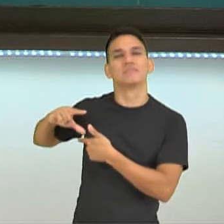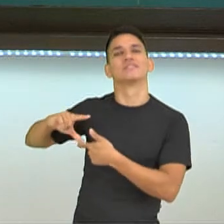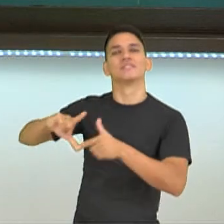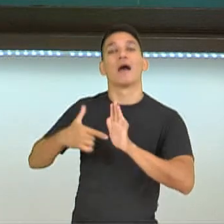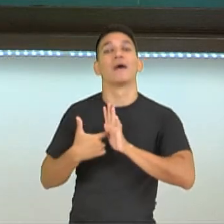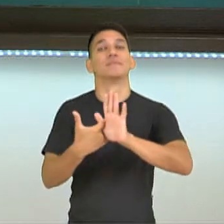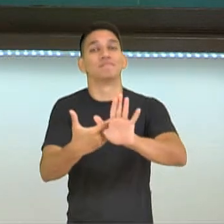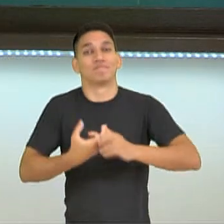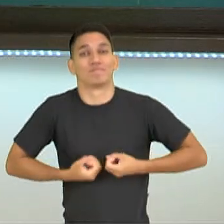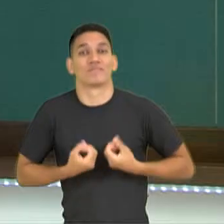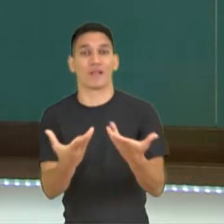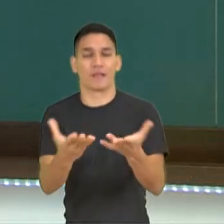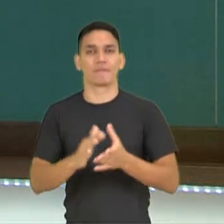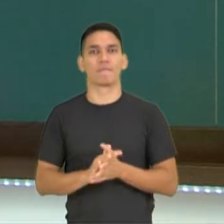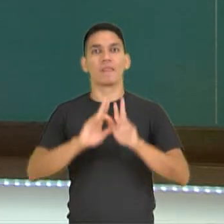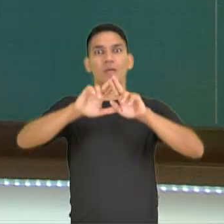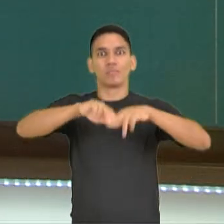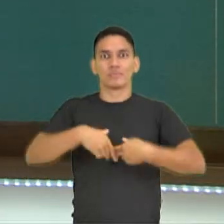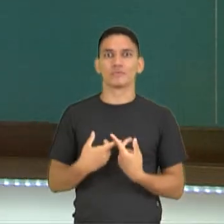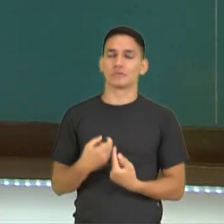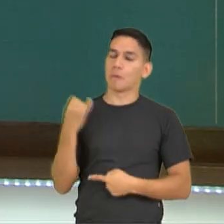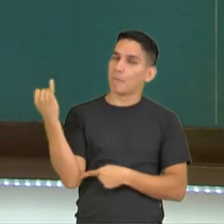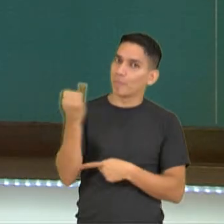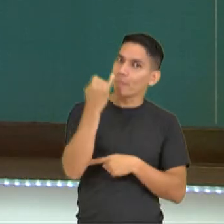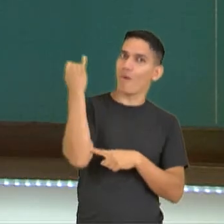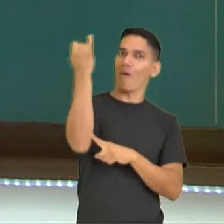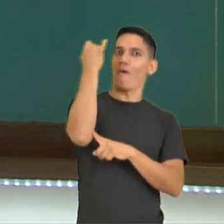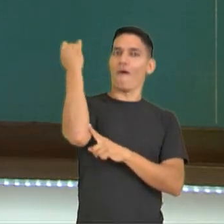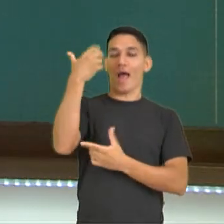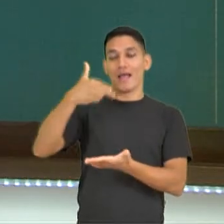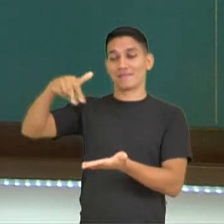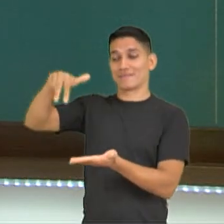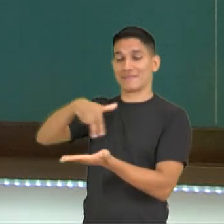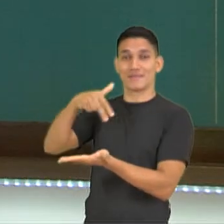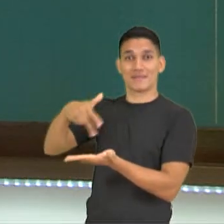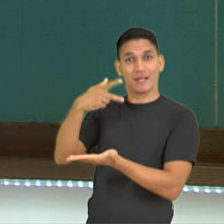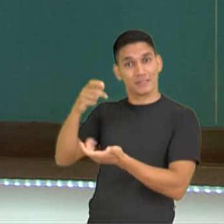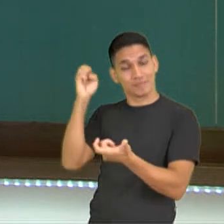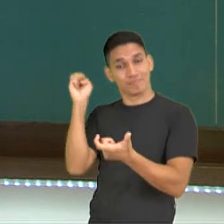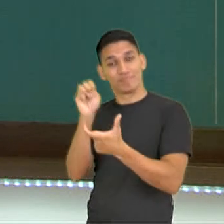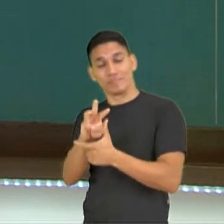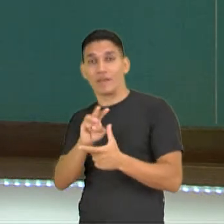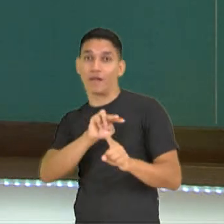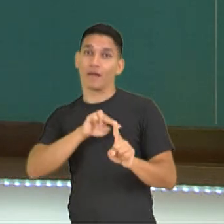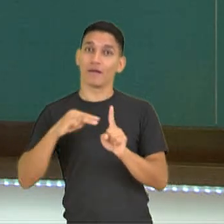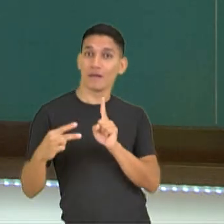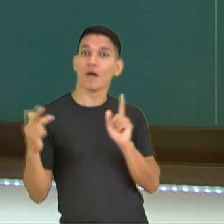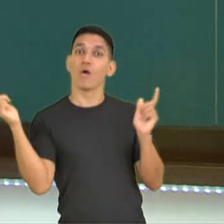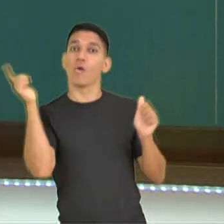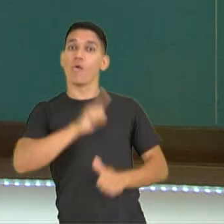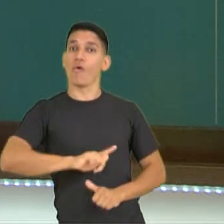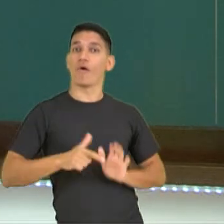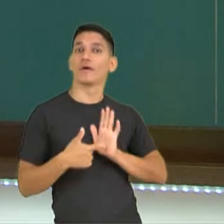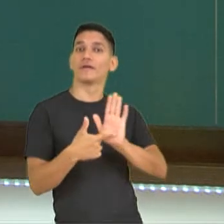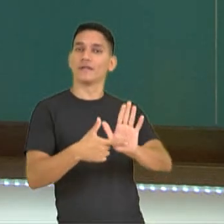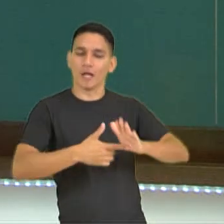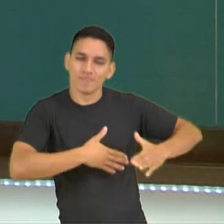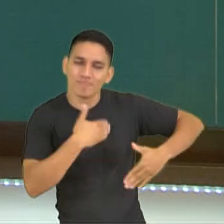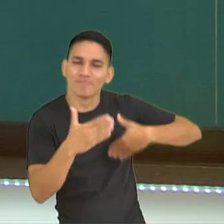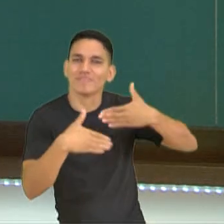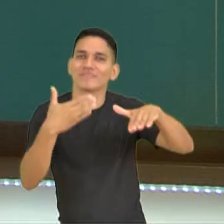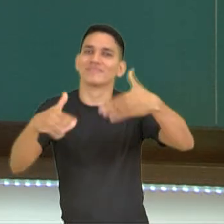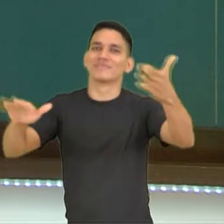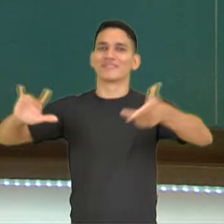é primordial a dança nesse aspecto, pois é através da dança que a gente consegue fazer toda essa